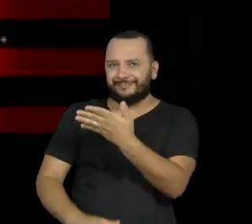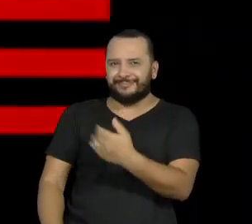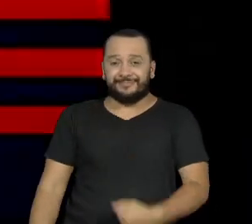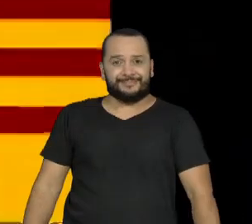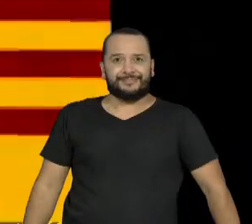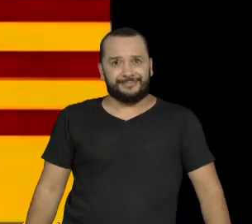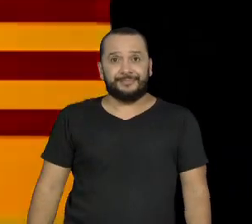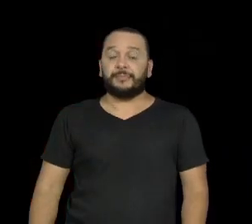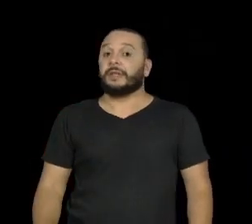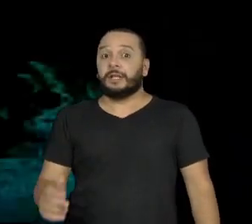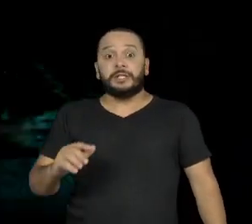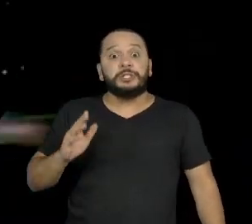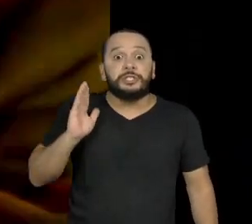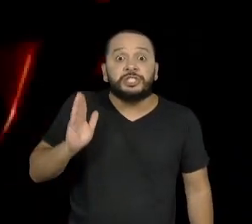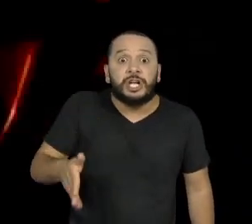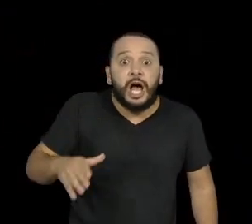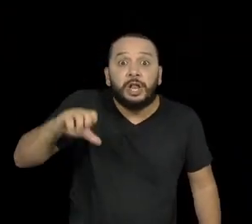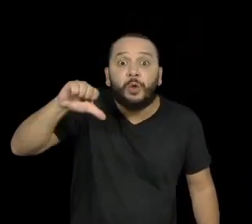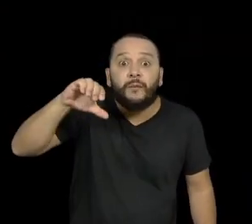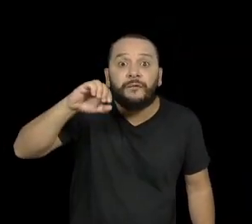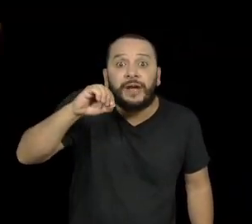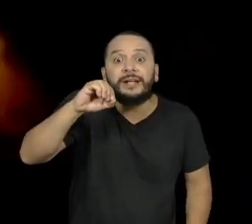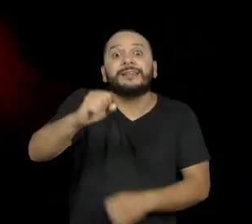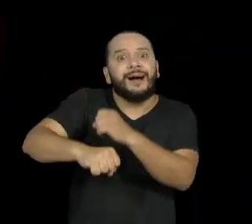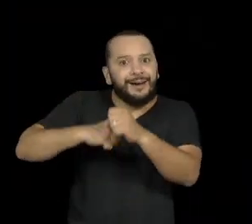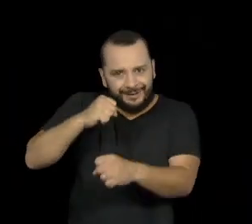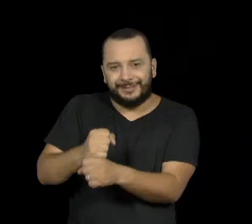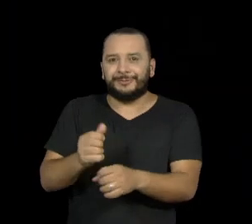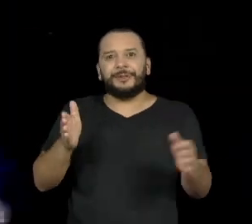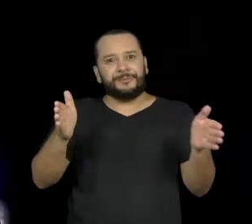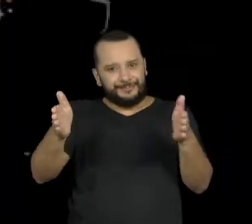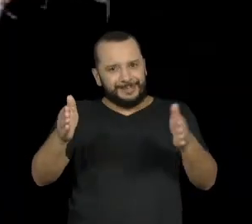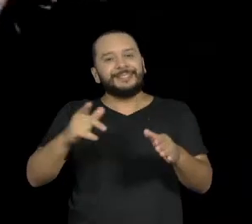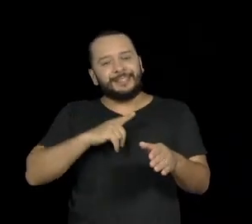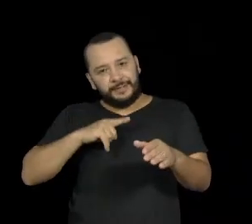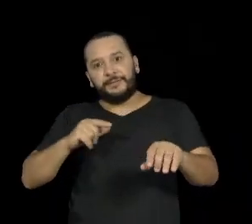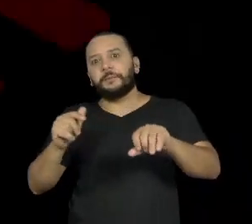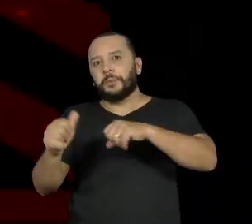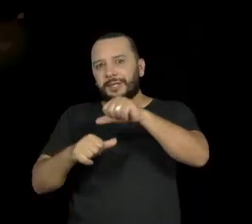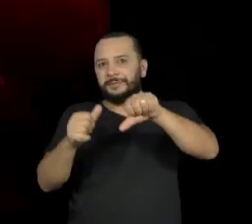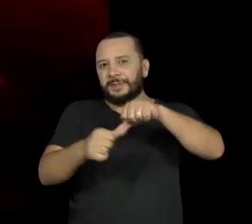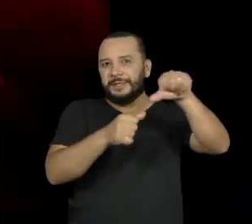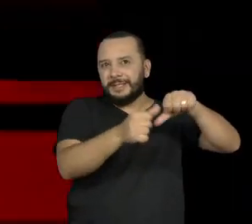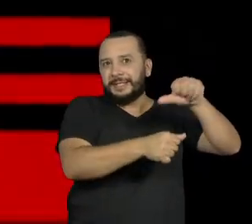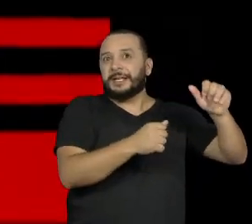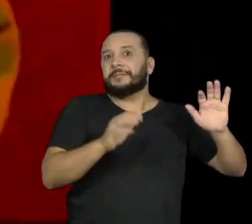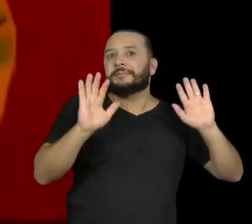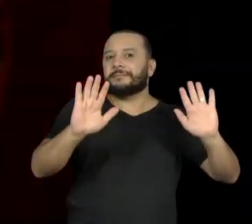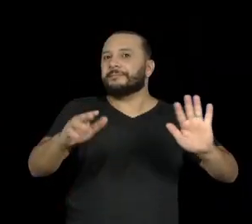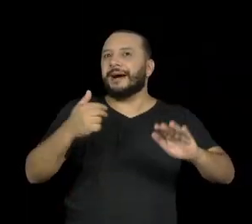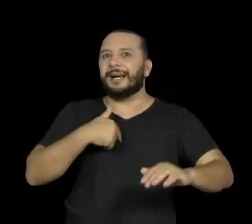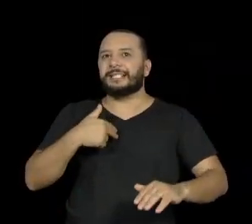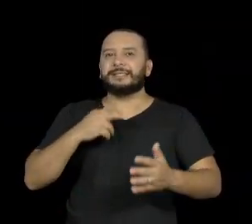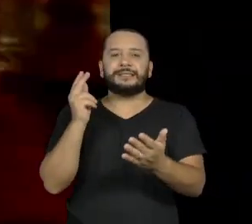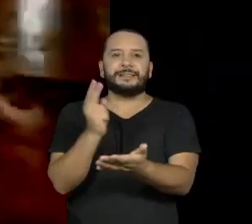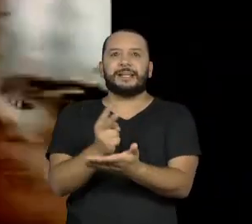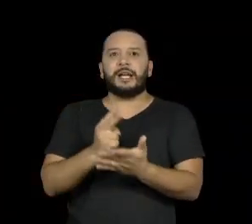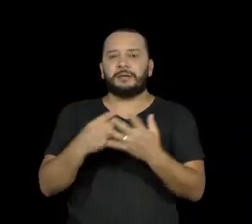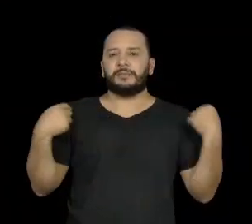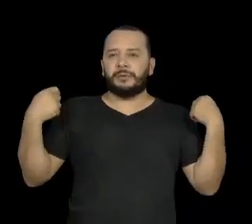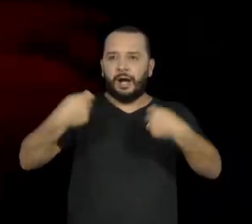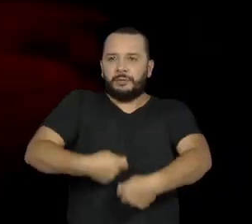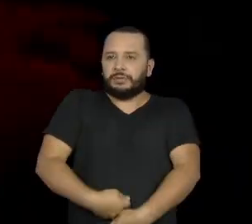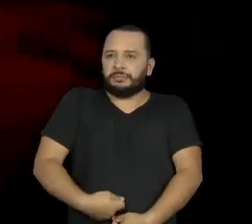Nos seus 90 anos de vida, passou por muitas mudanças, mas nunca abandonou a sua elegante capa